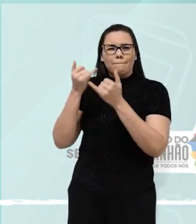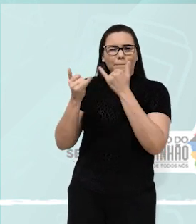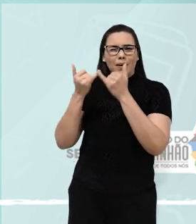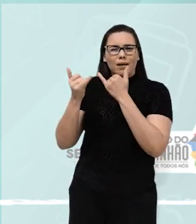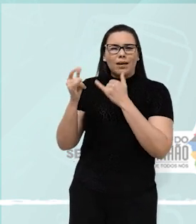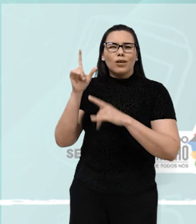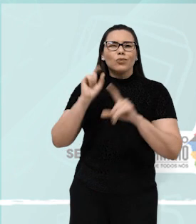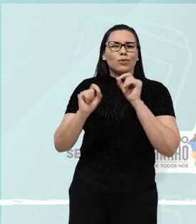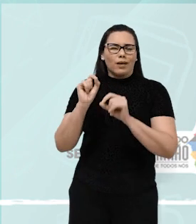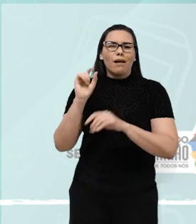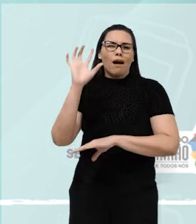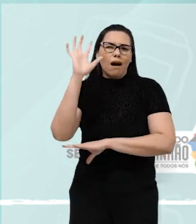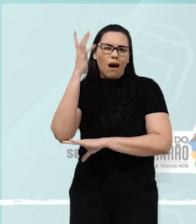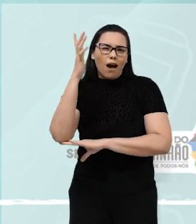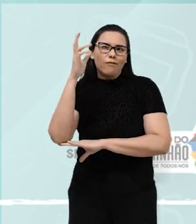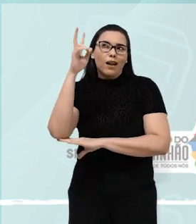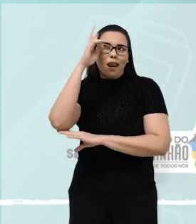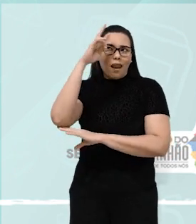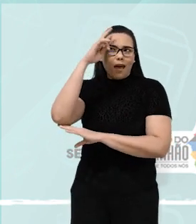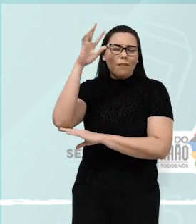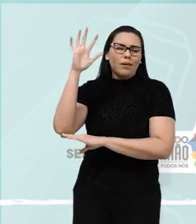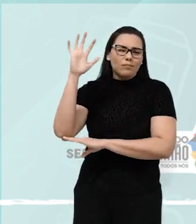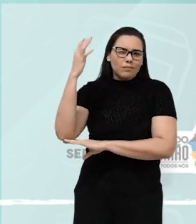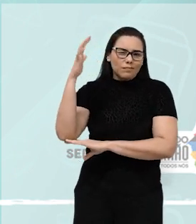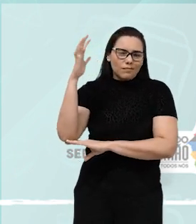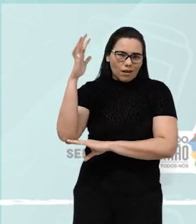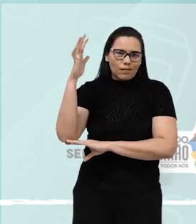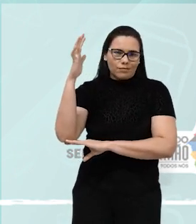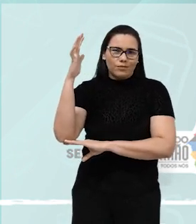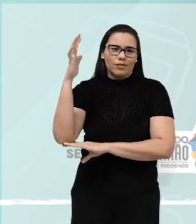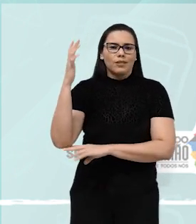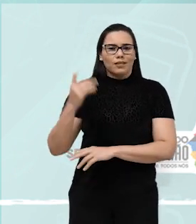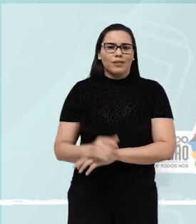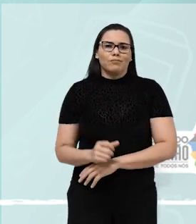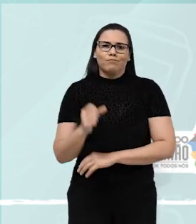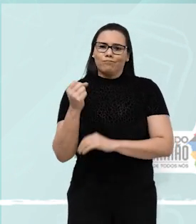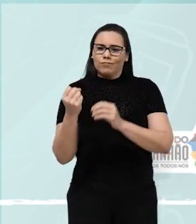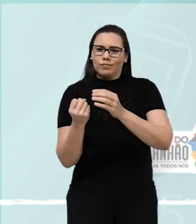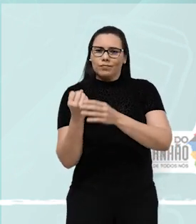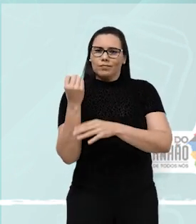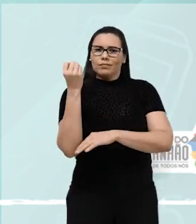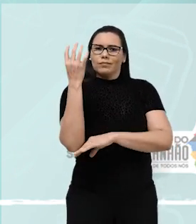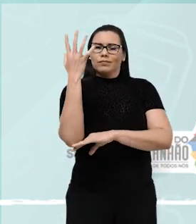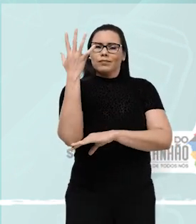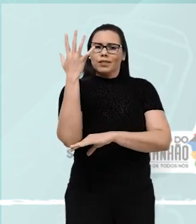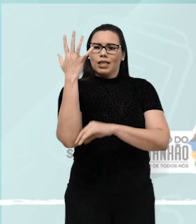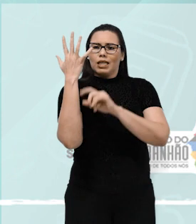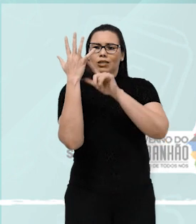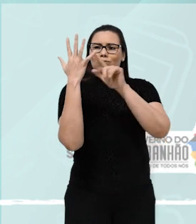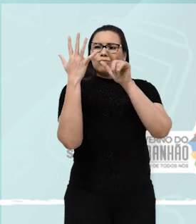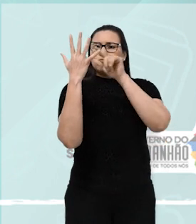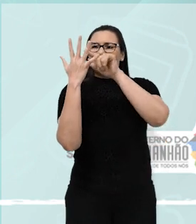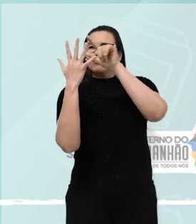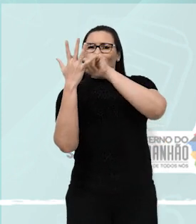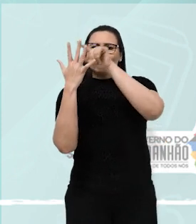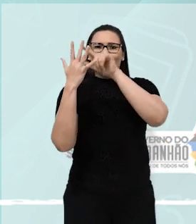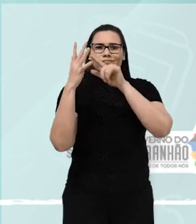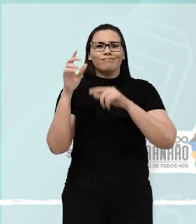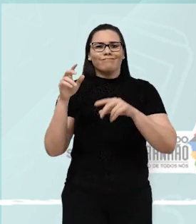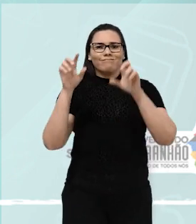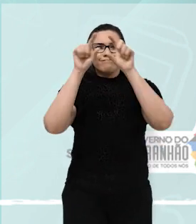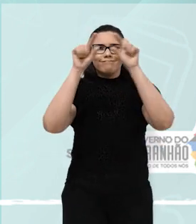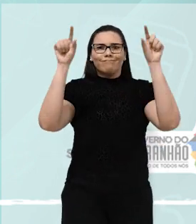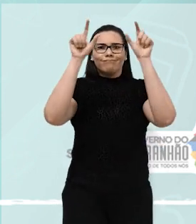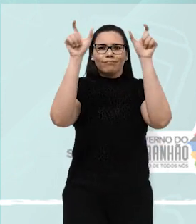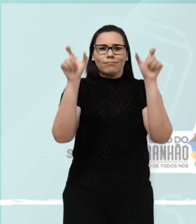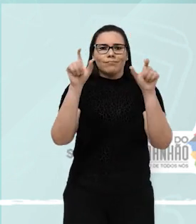se bifurcam, né? Na ponta dos ramos dessa árvore, nós temos aqui as espécies atuais dos